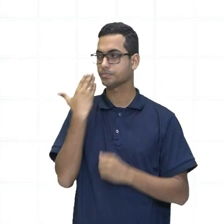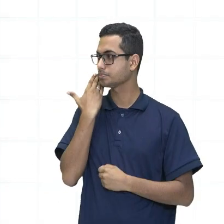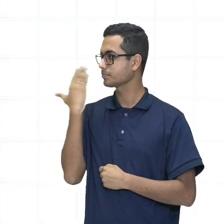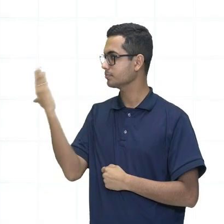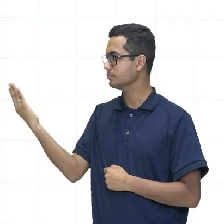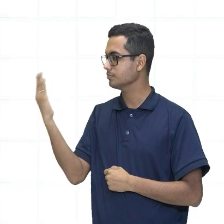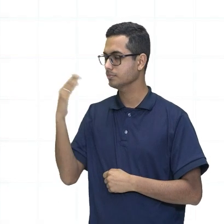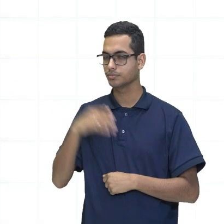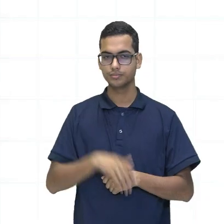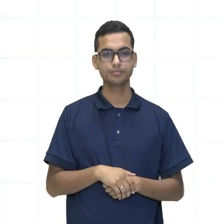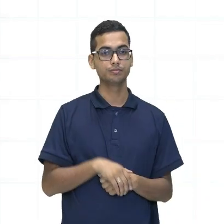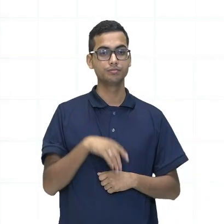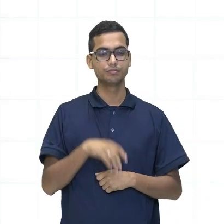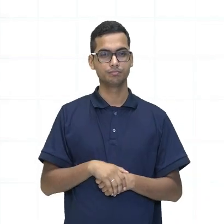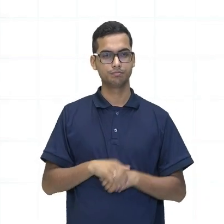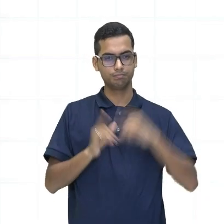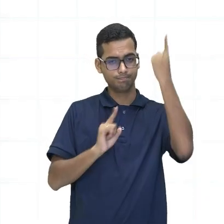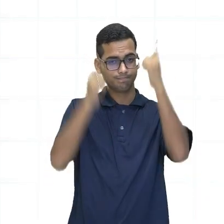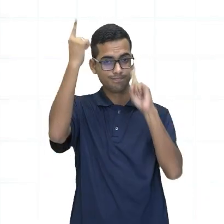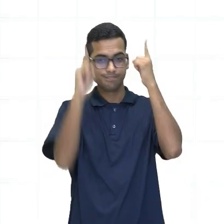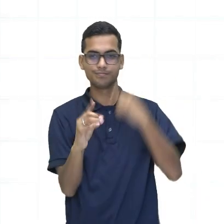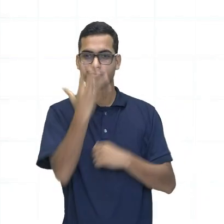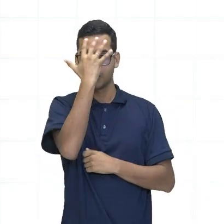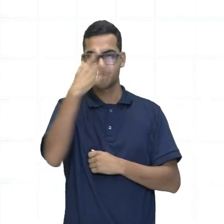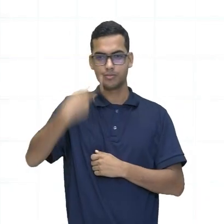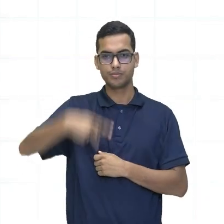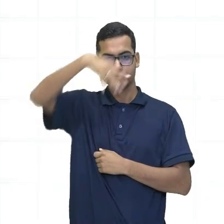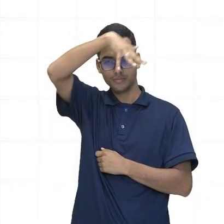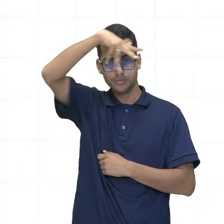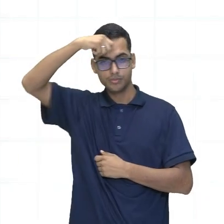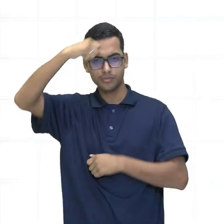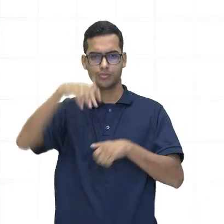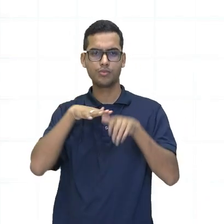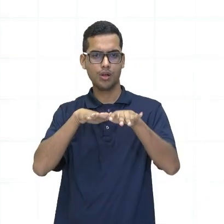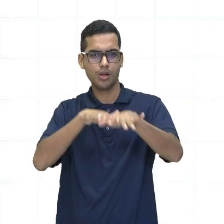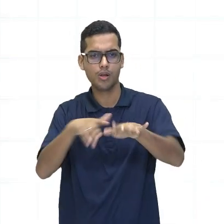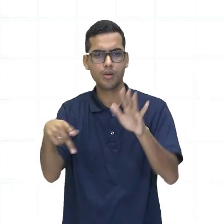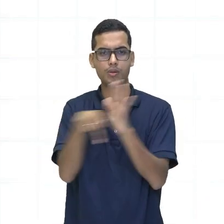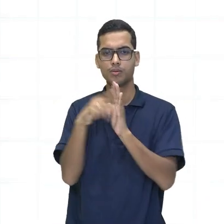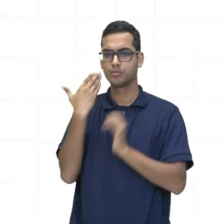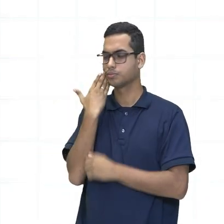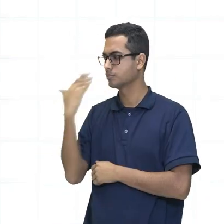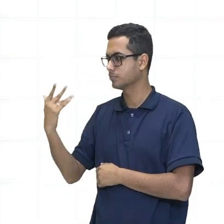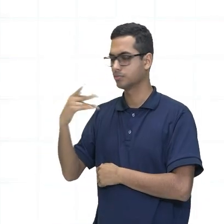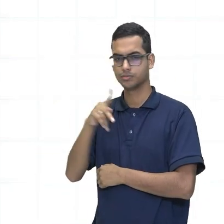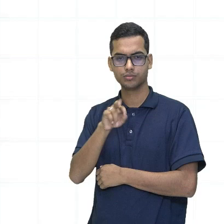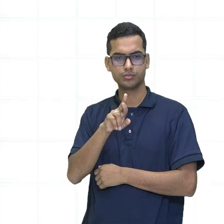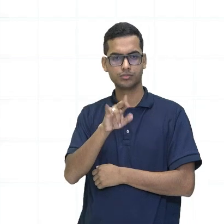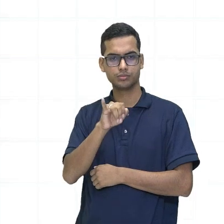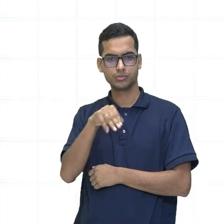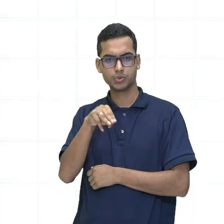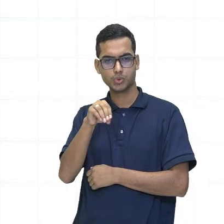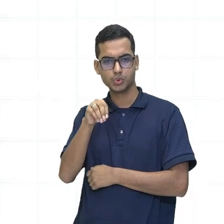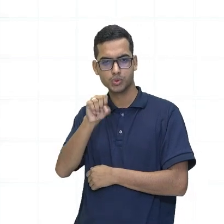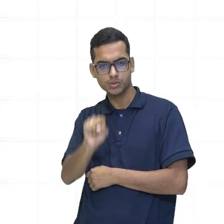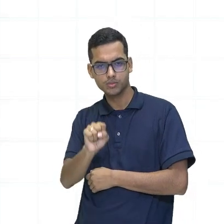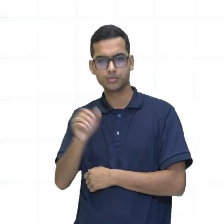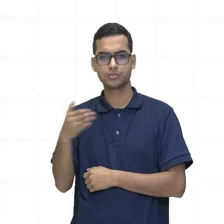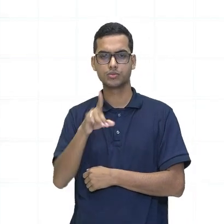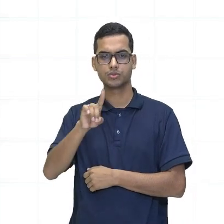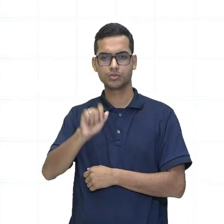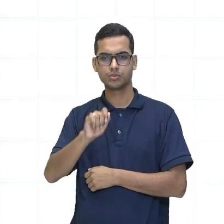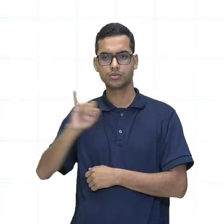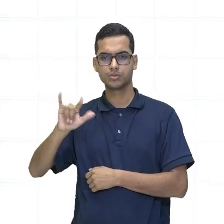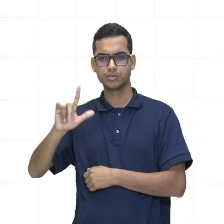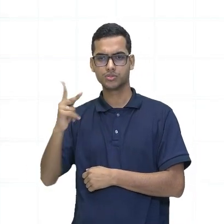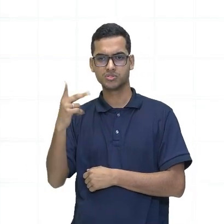Grêmio Recreativo Carnaval Primos da Ilha. Olha só, como em Manaus também acontece esse evento. Aí nós